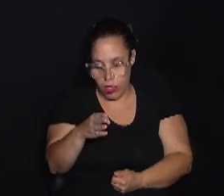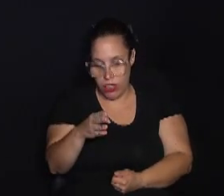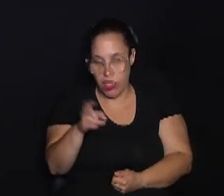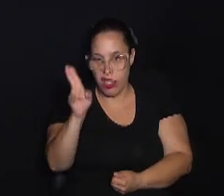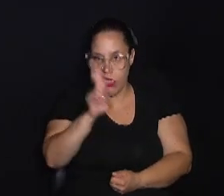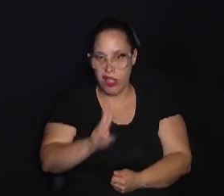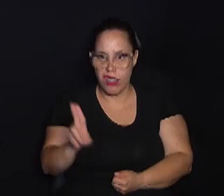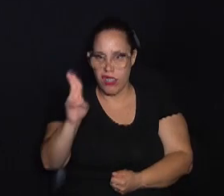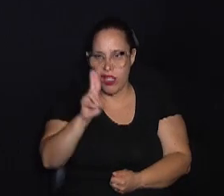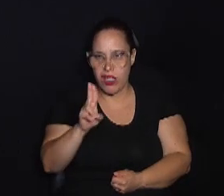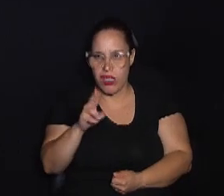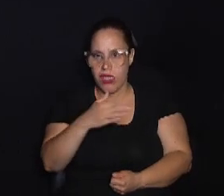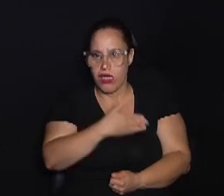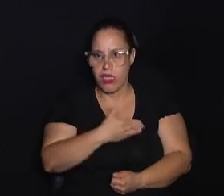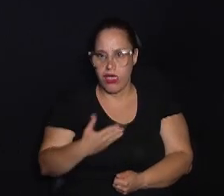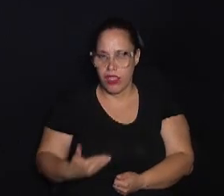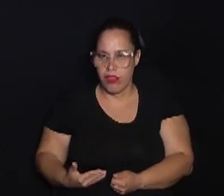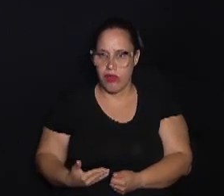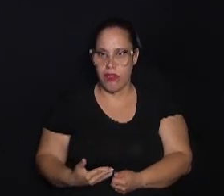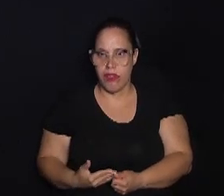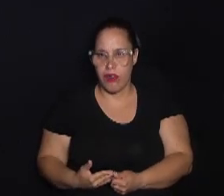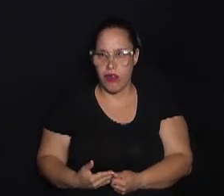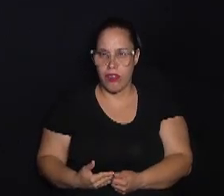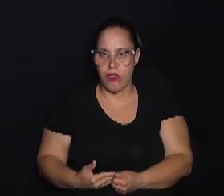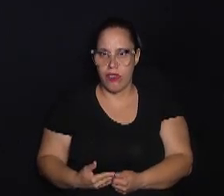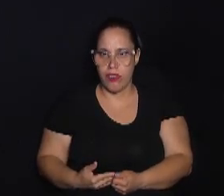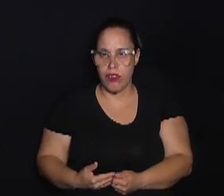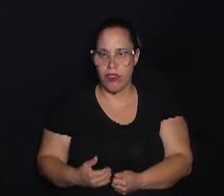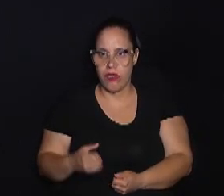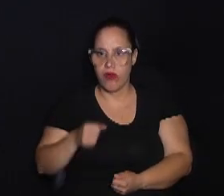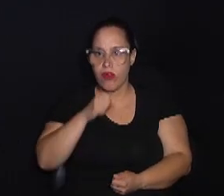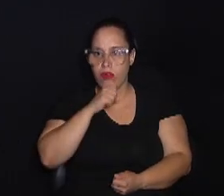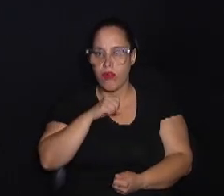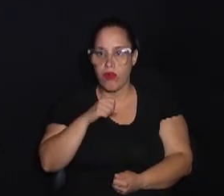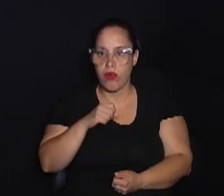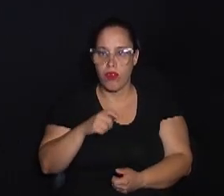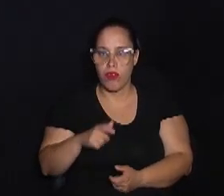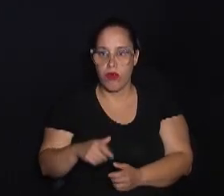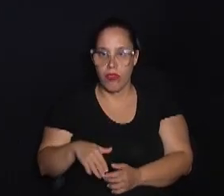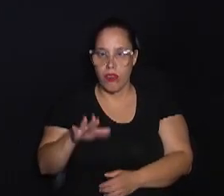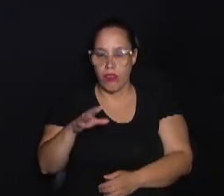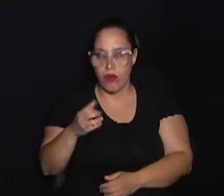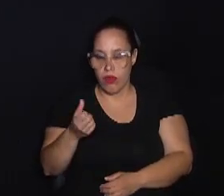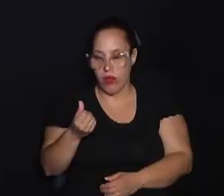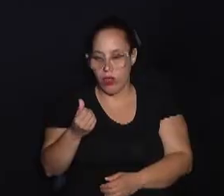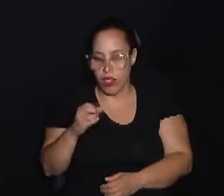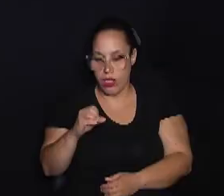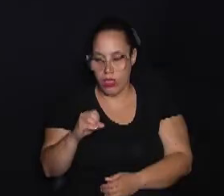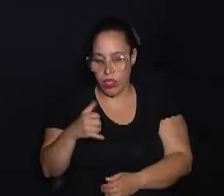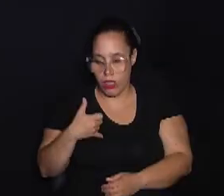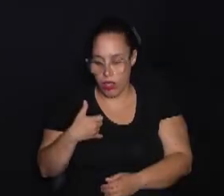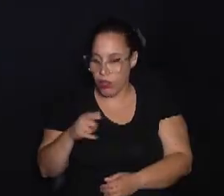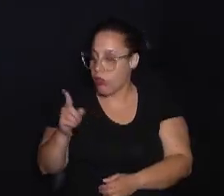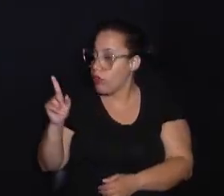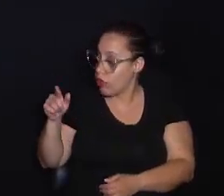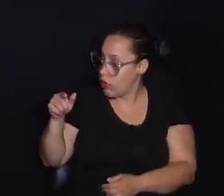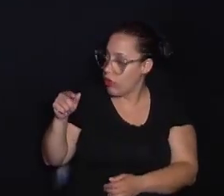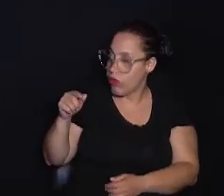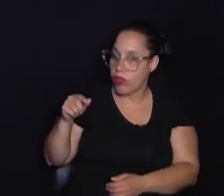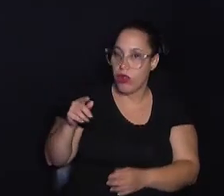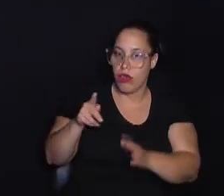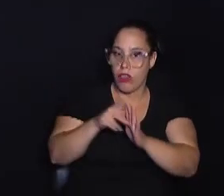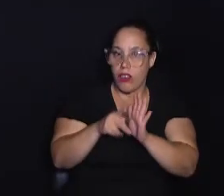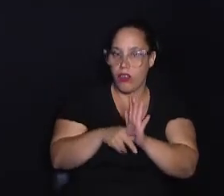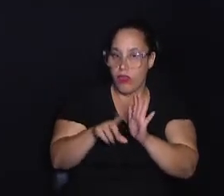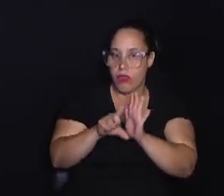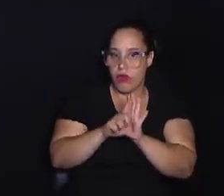transporte público municipal para pessoas com idade igual ou superior a 60 anos, né? Esse é um projeto de